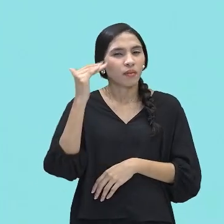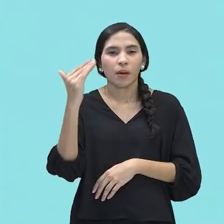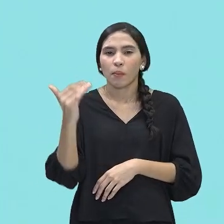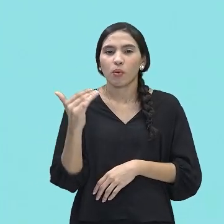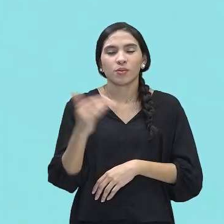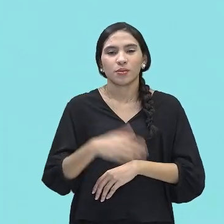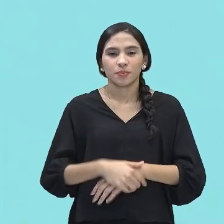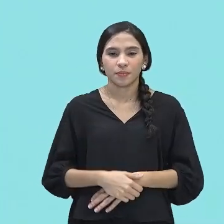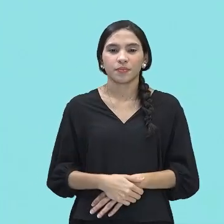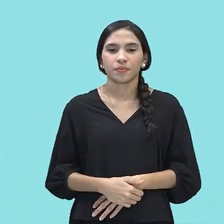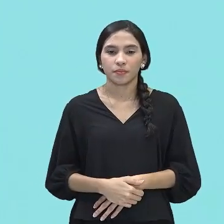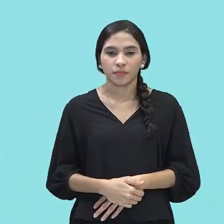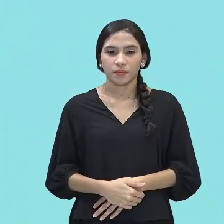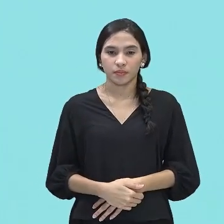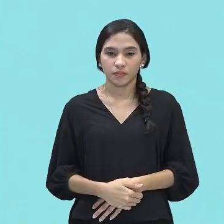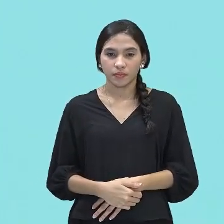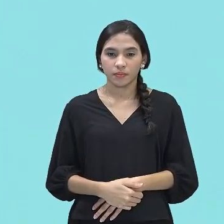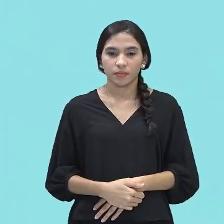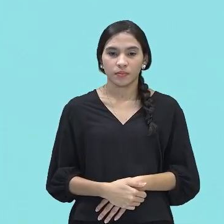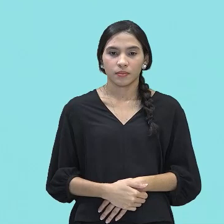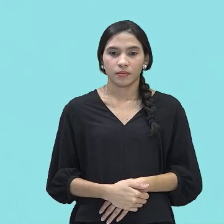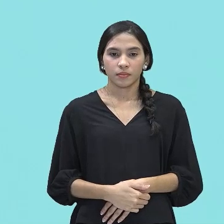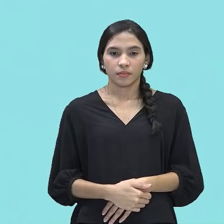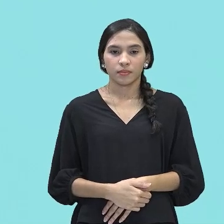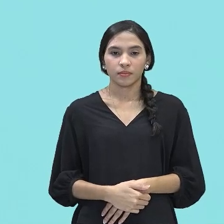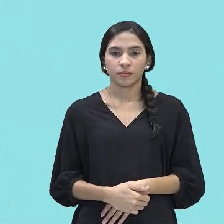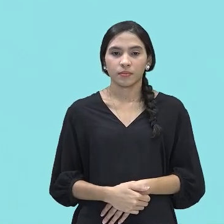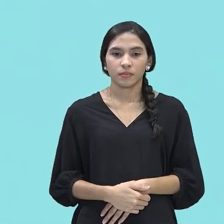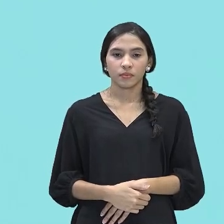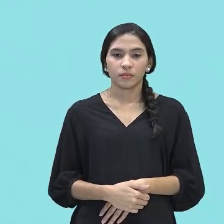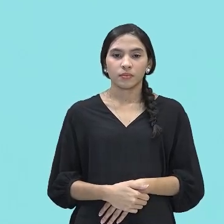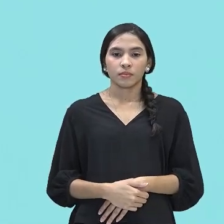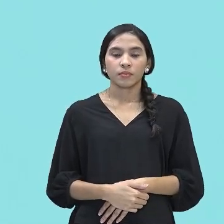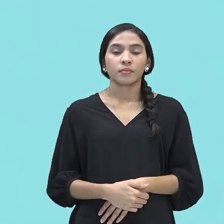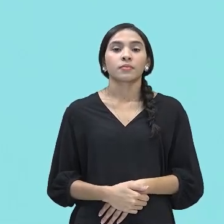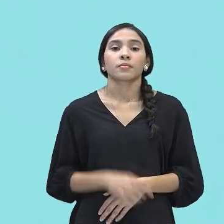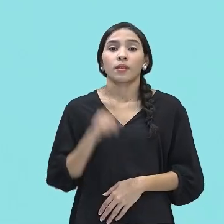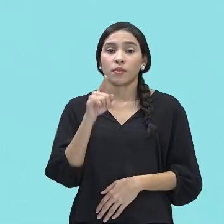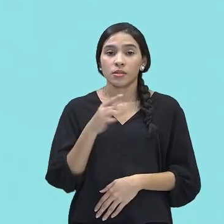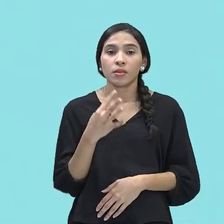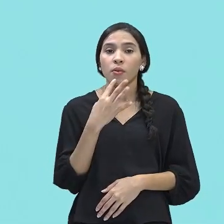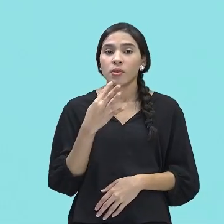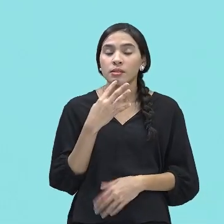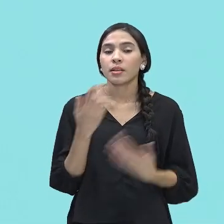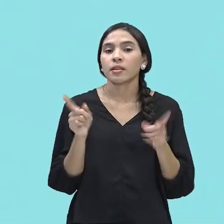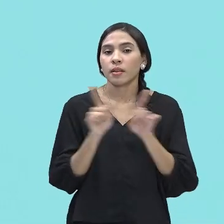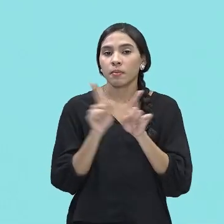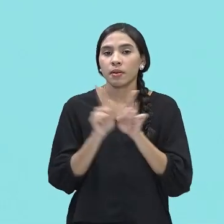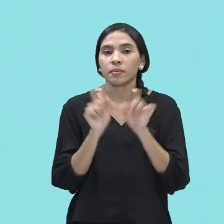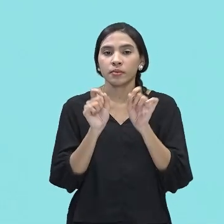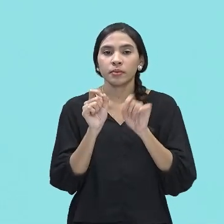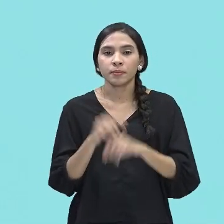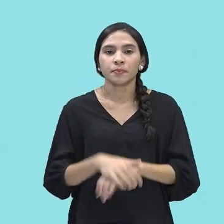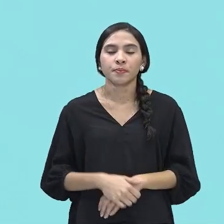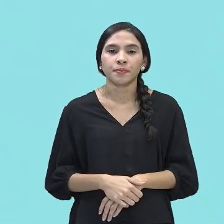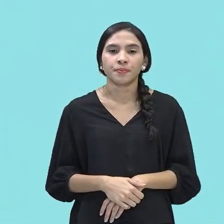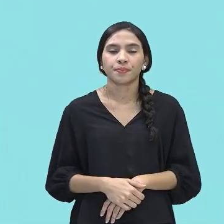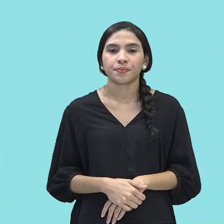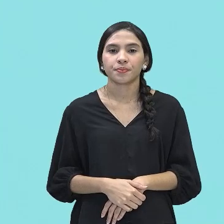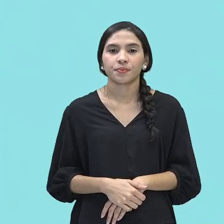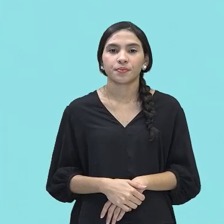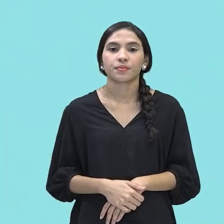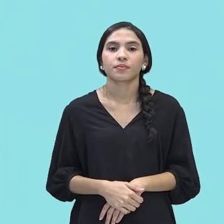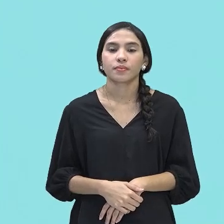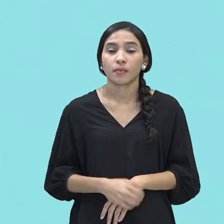total, certo? Então, vamos lá dar continuidade à nossa aula. Aí, para vocês conhecerem um pouquinho aí sobre